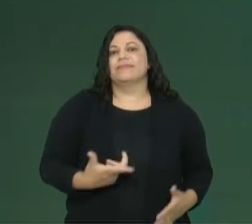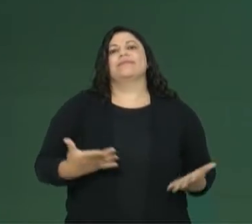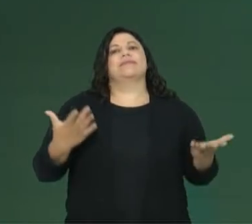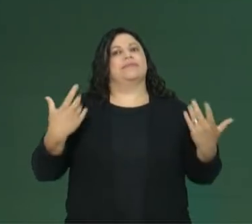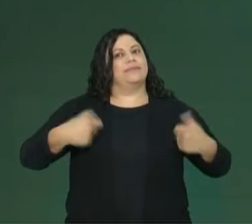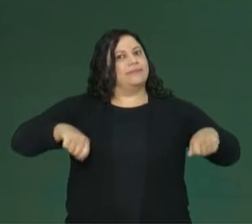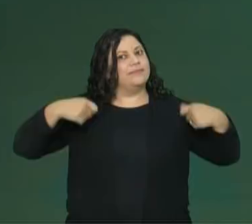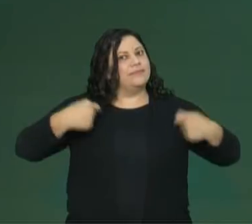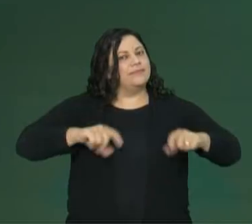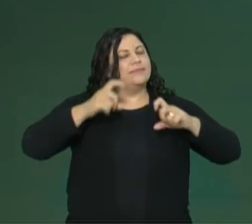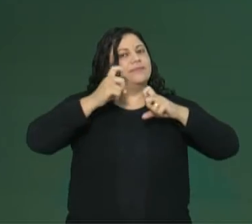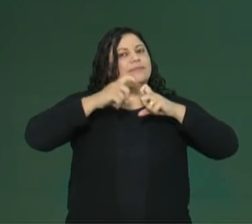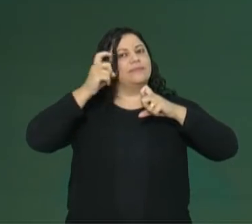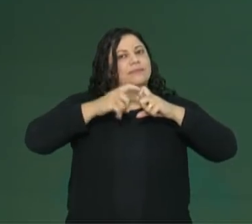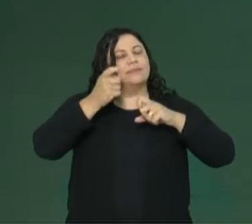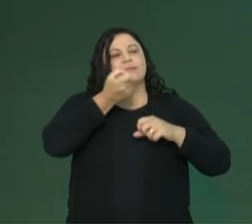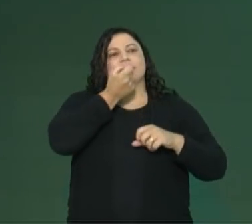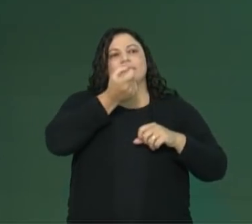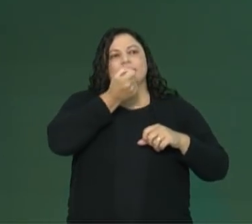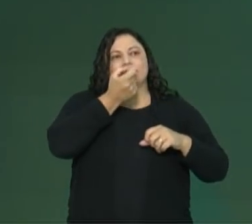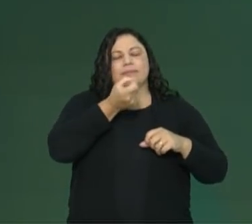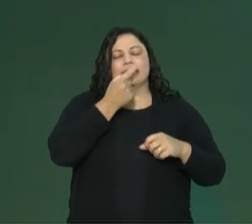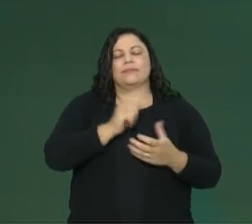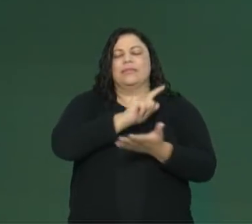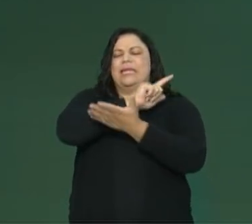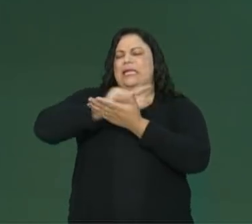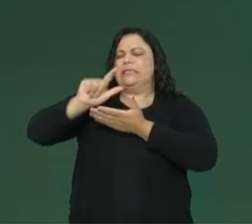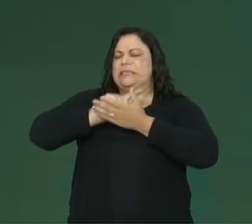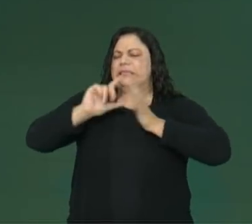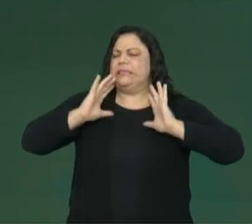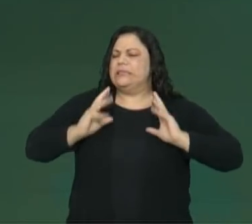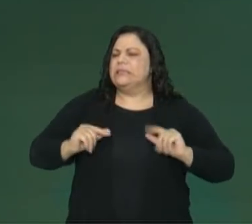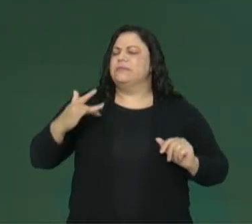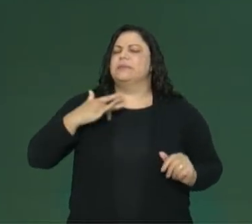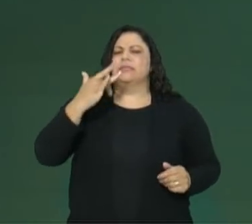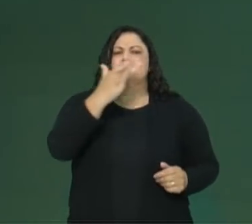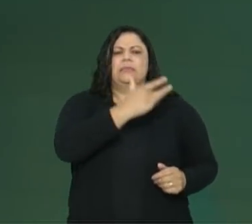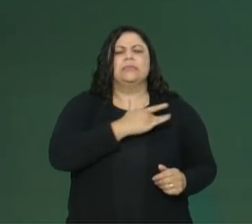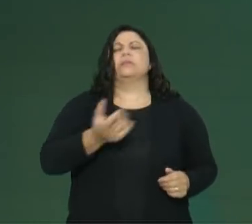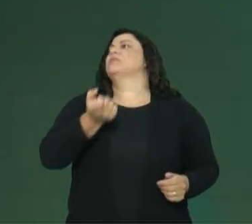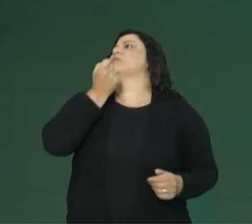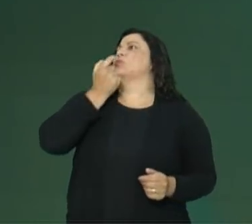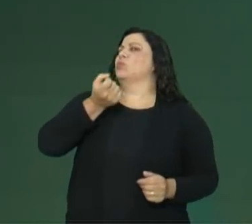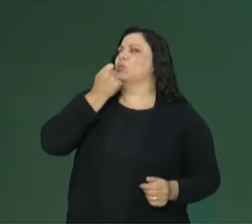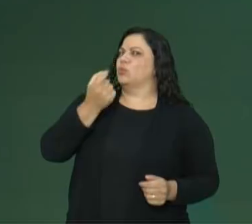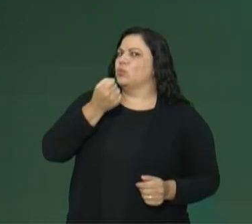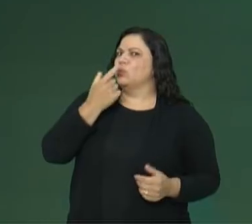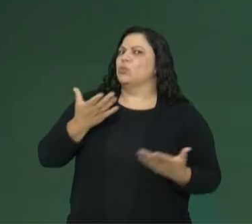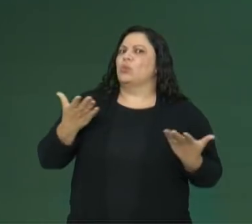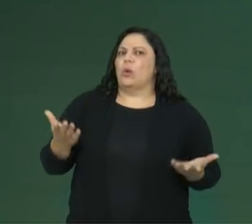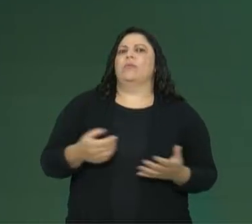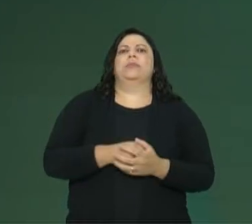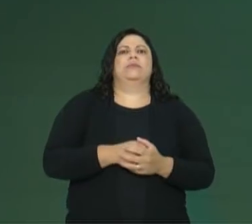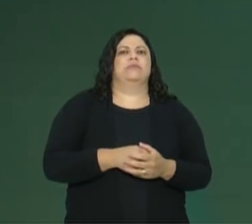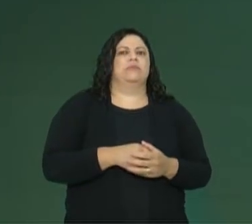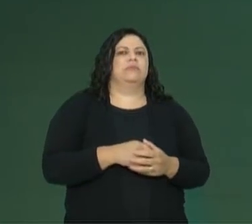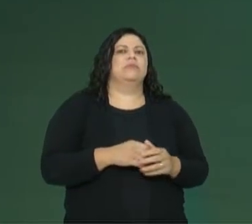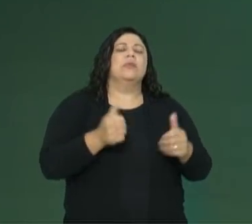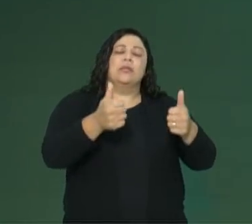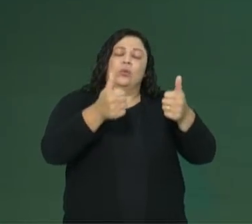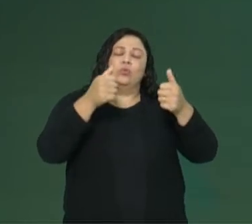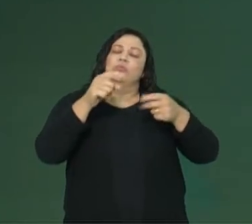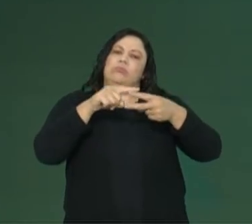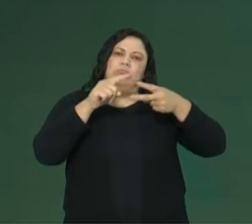Certo? Então você tem todos os cuidados de higiene e saúde. Você toma vermífugo, você tem 2 pontos para interromper o ciclo de vida do